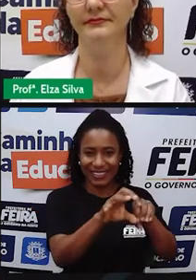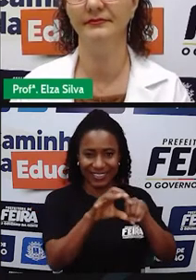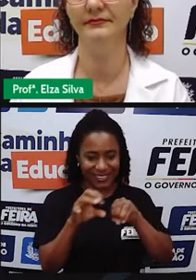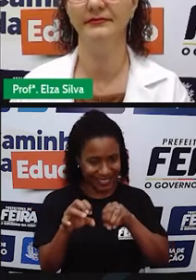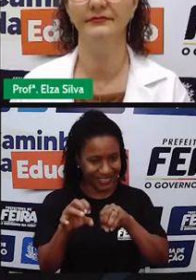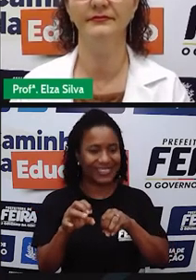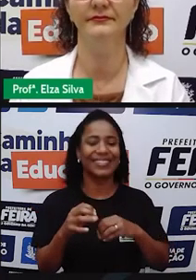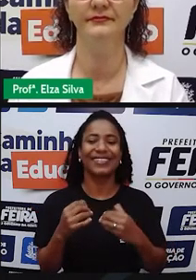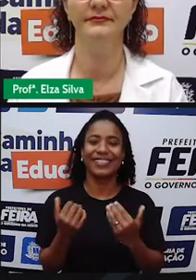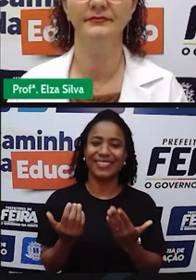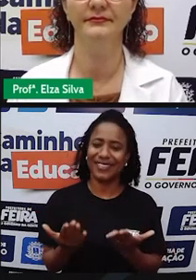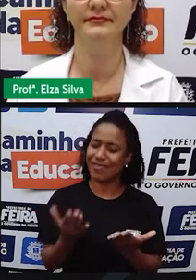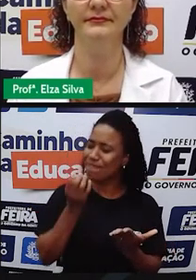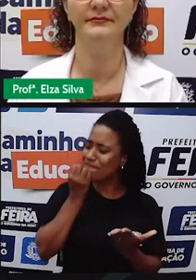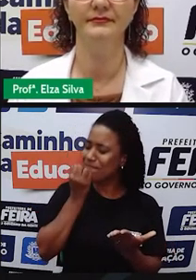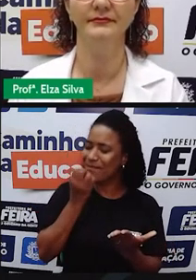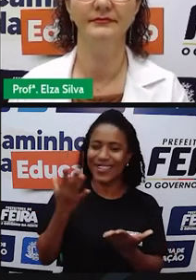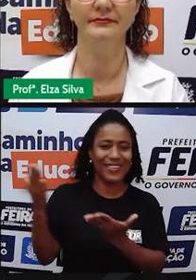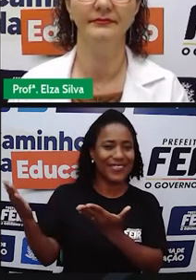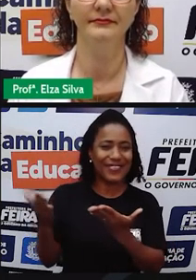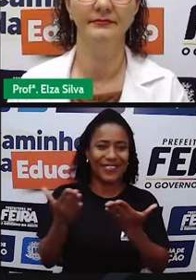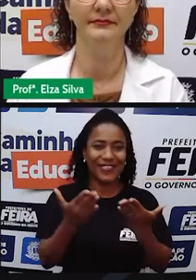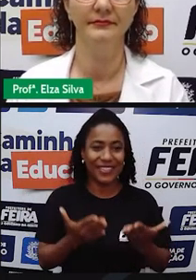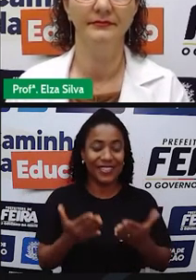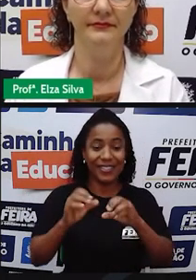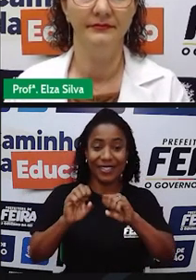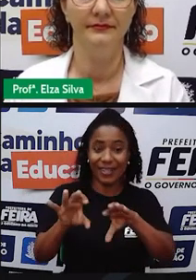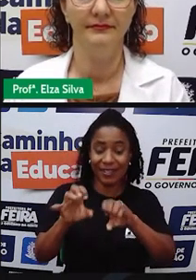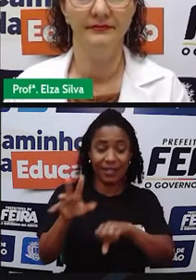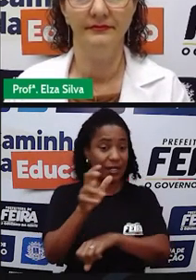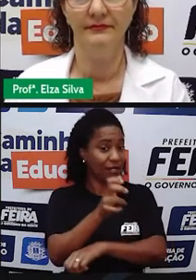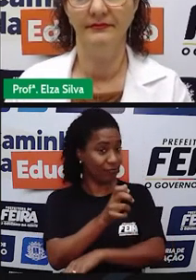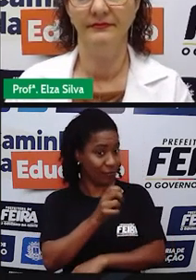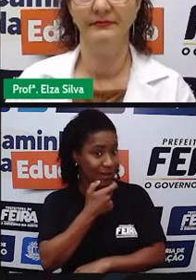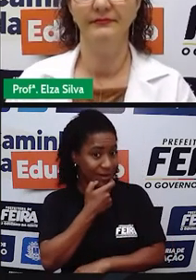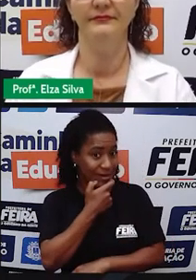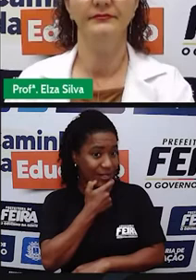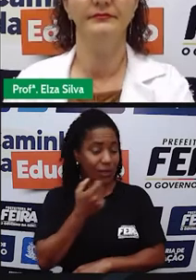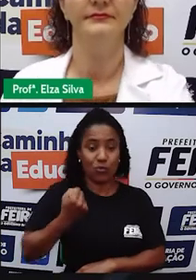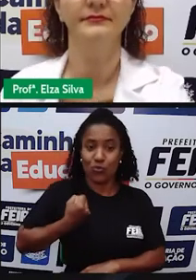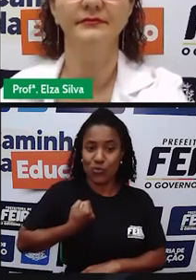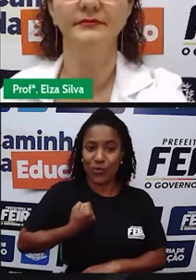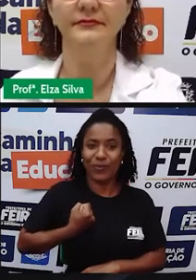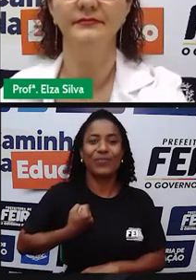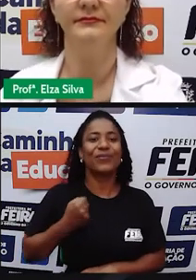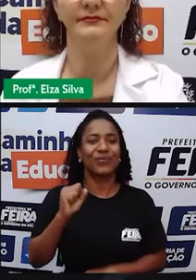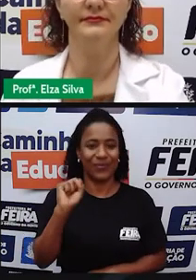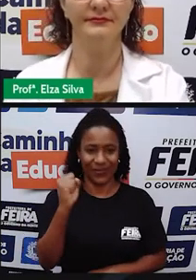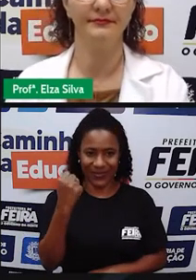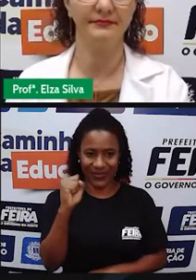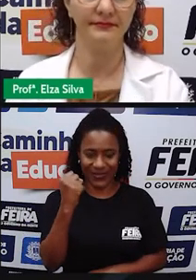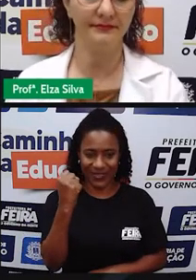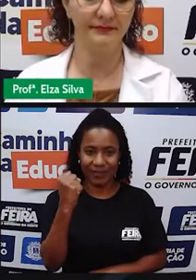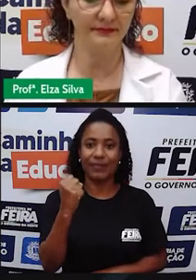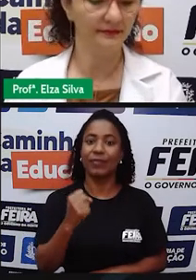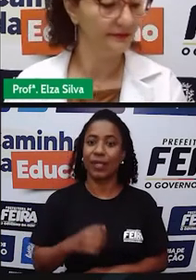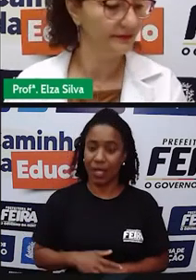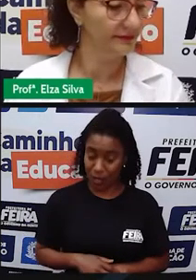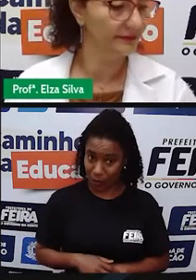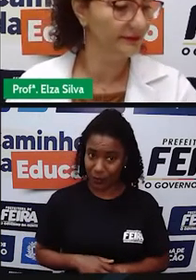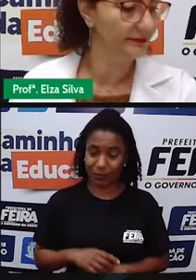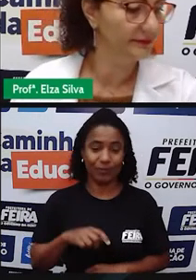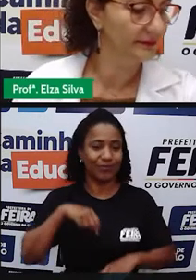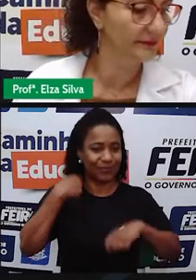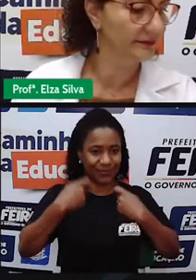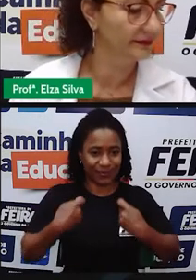8. Sejam bem-vindos à nossa aula de inglês número 8. Eu sou morena, dos